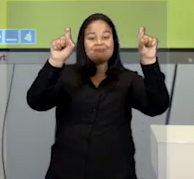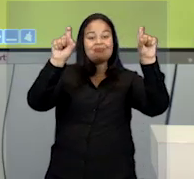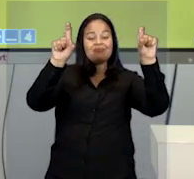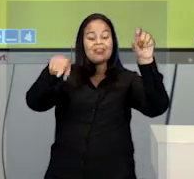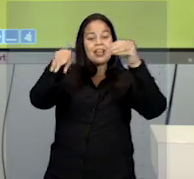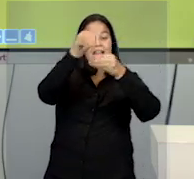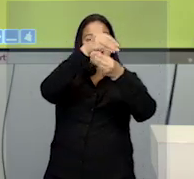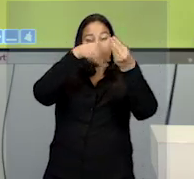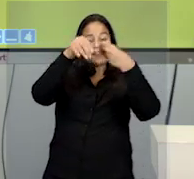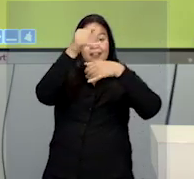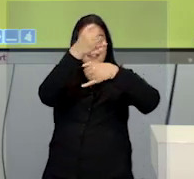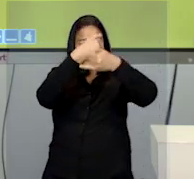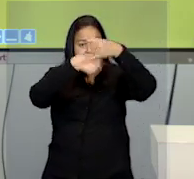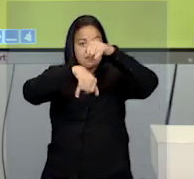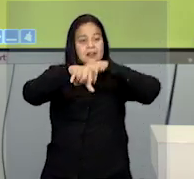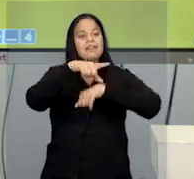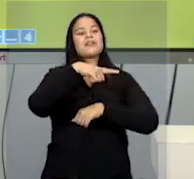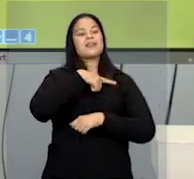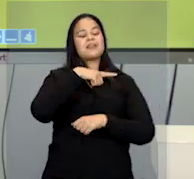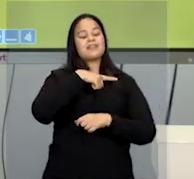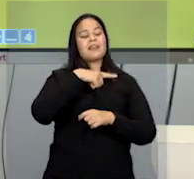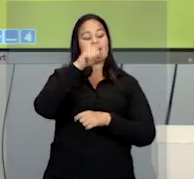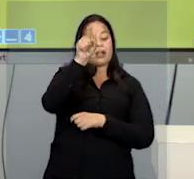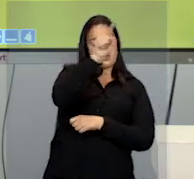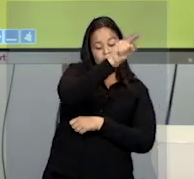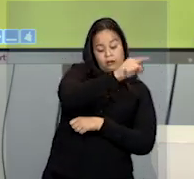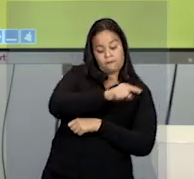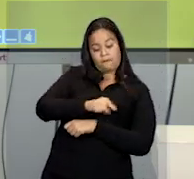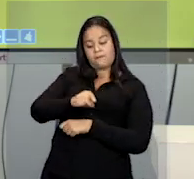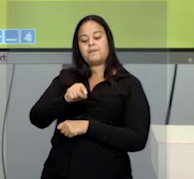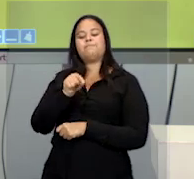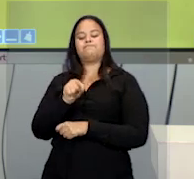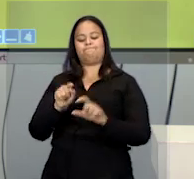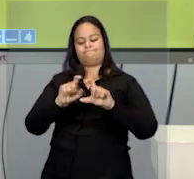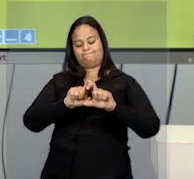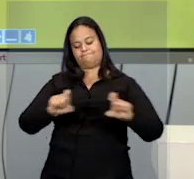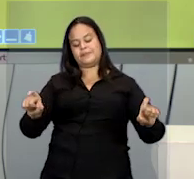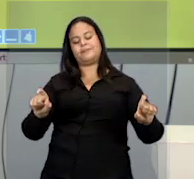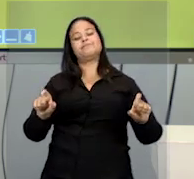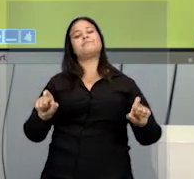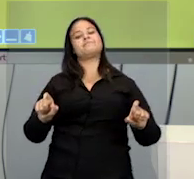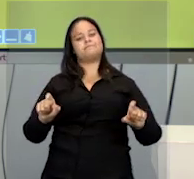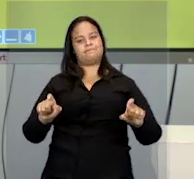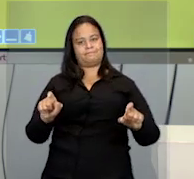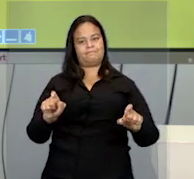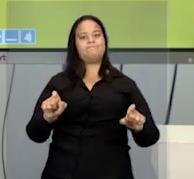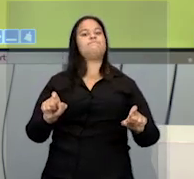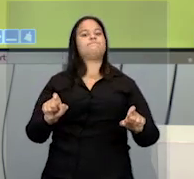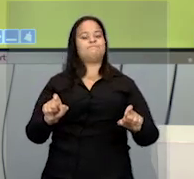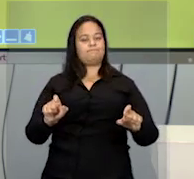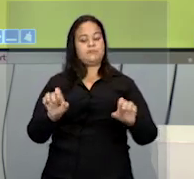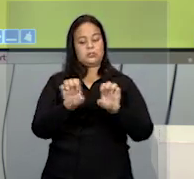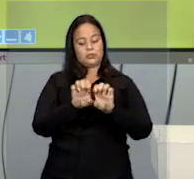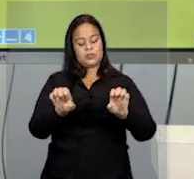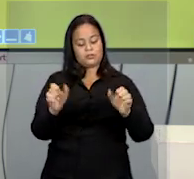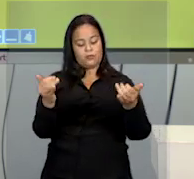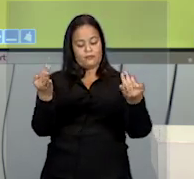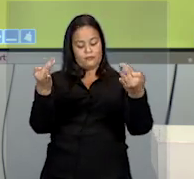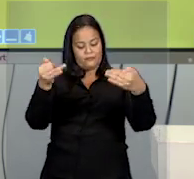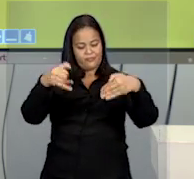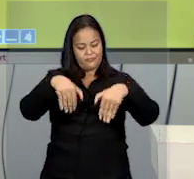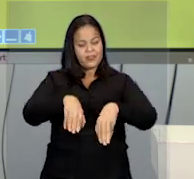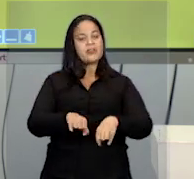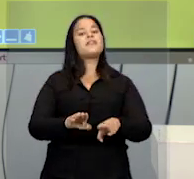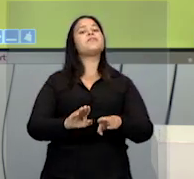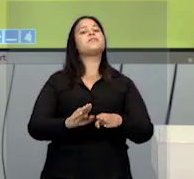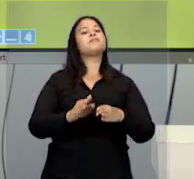reação que terá que ficar aqui, ó, tá? Ela é a sua equação final. Então, você vai